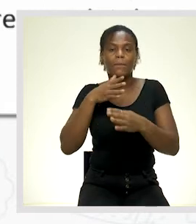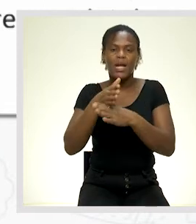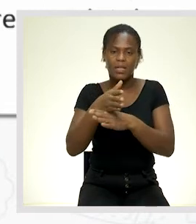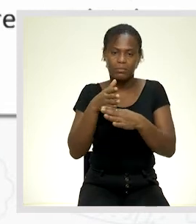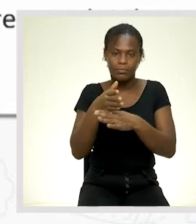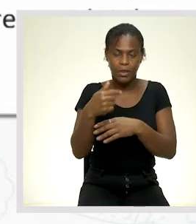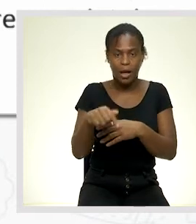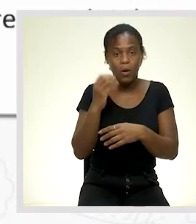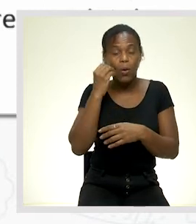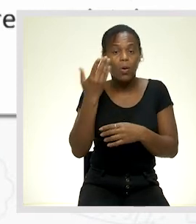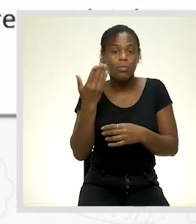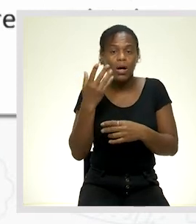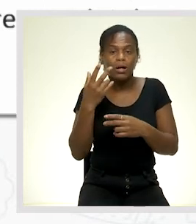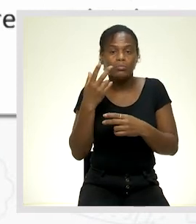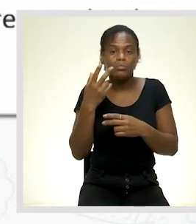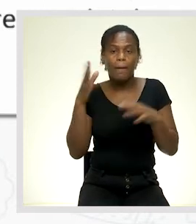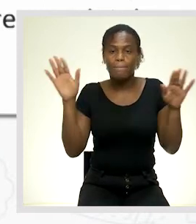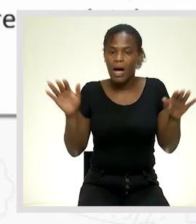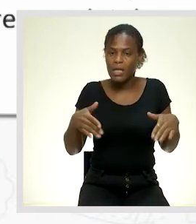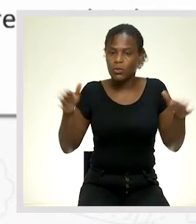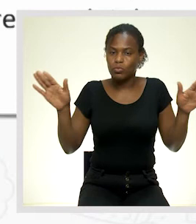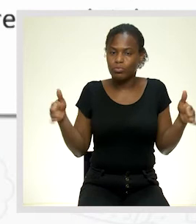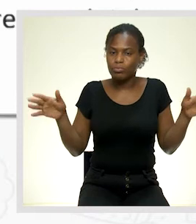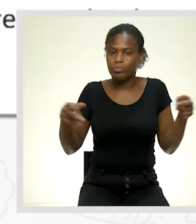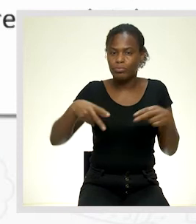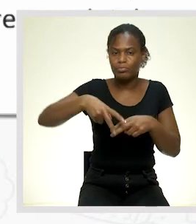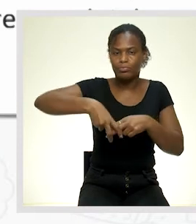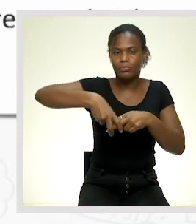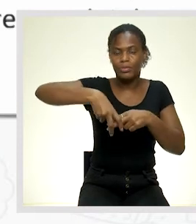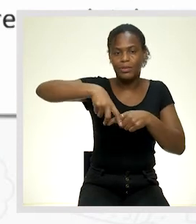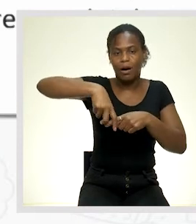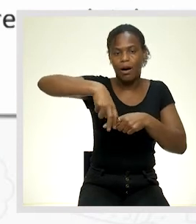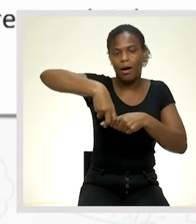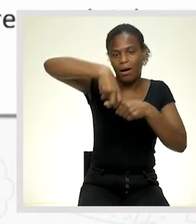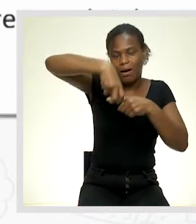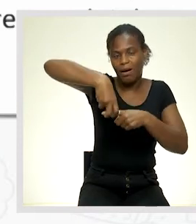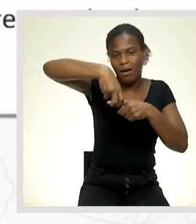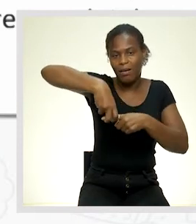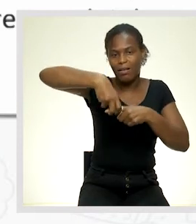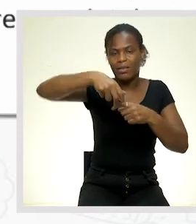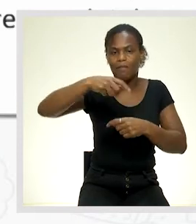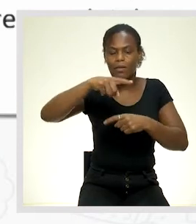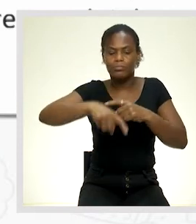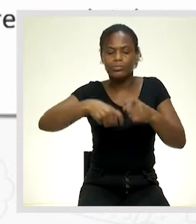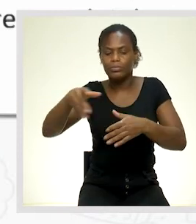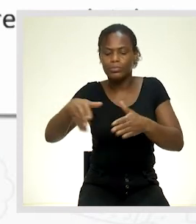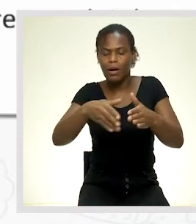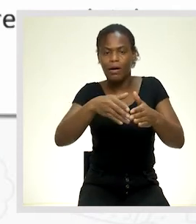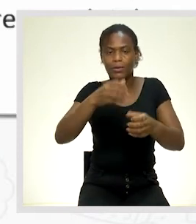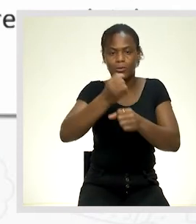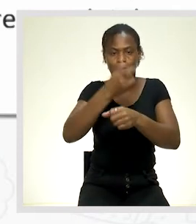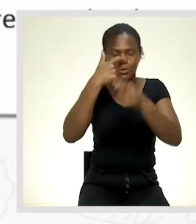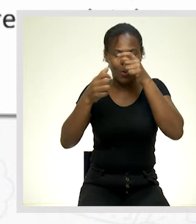emadeiradas, como morcegos, ao cair das badaladas, saltam de viga em viga os mestres